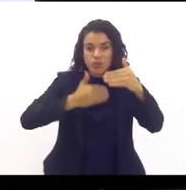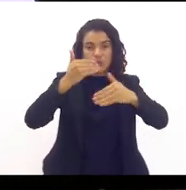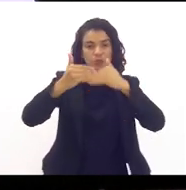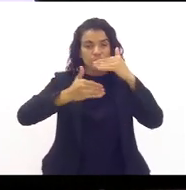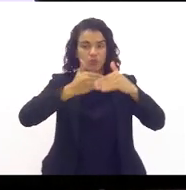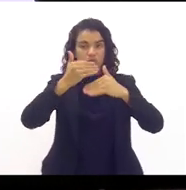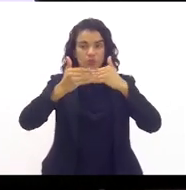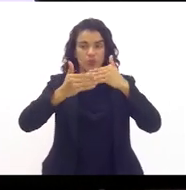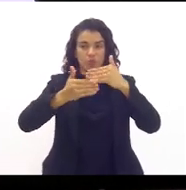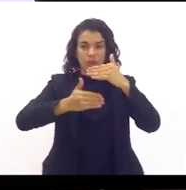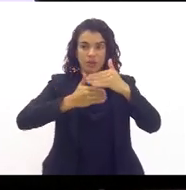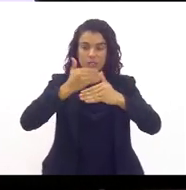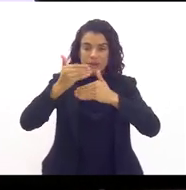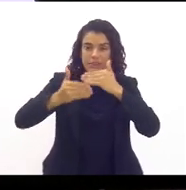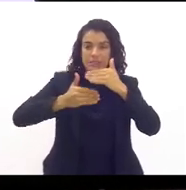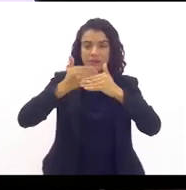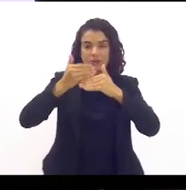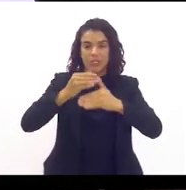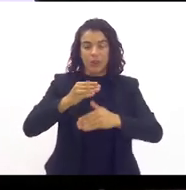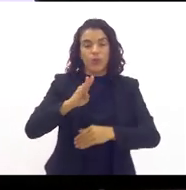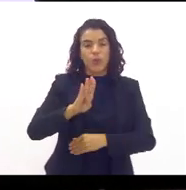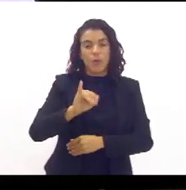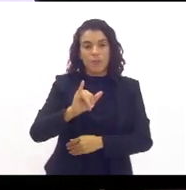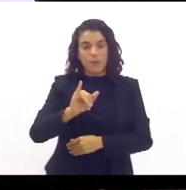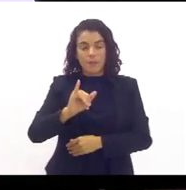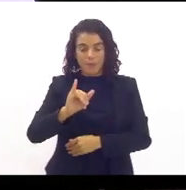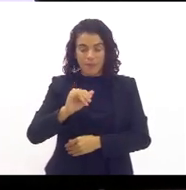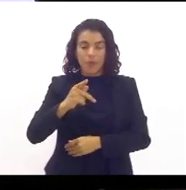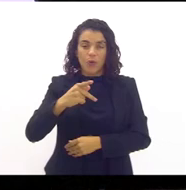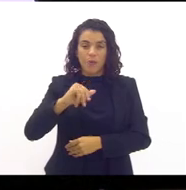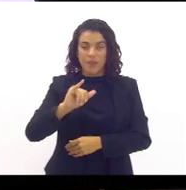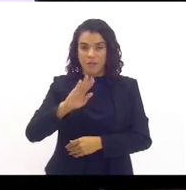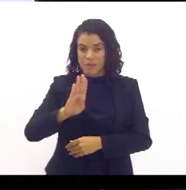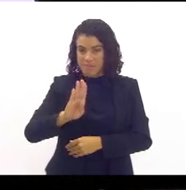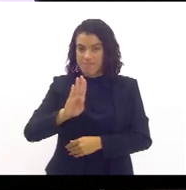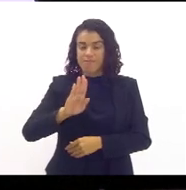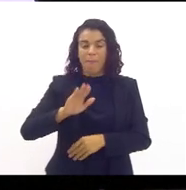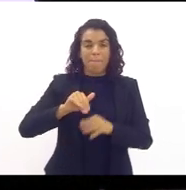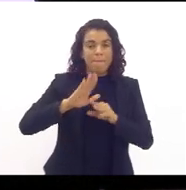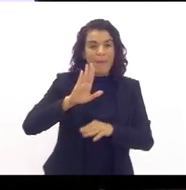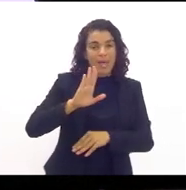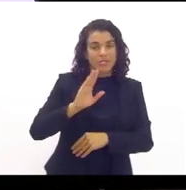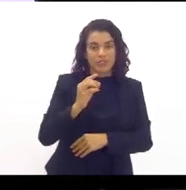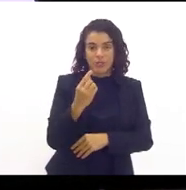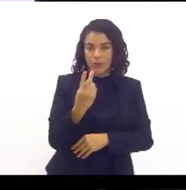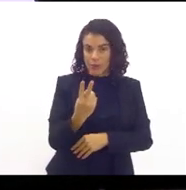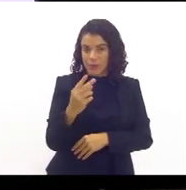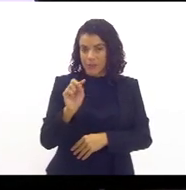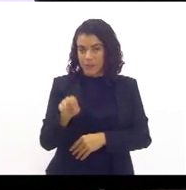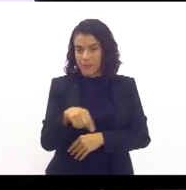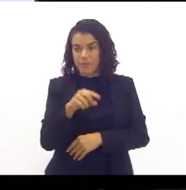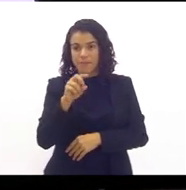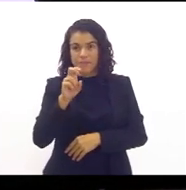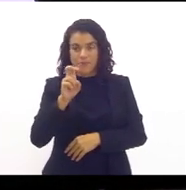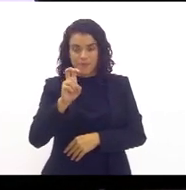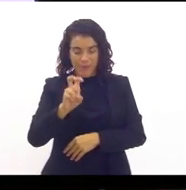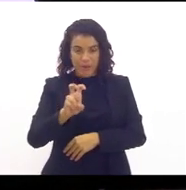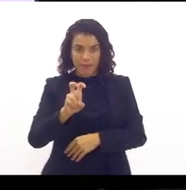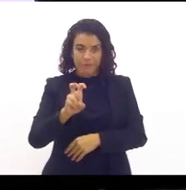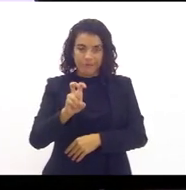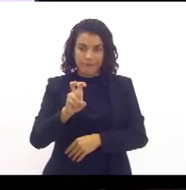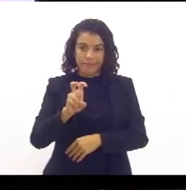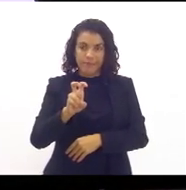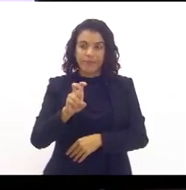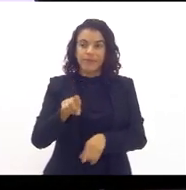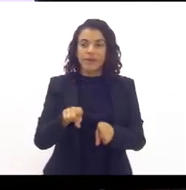projeção de crescimento do PIB do país, passando de 0,5% para 2,92%.